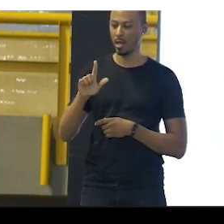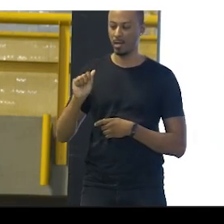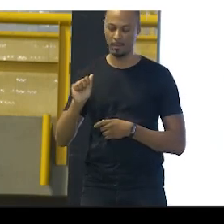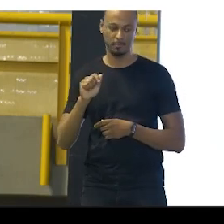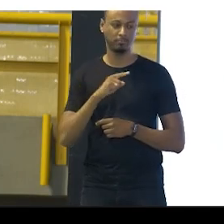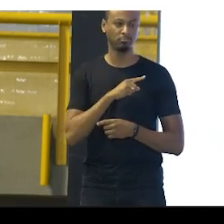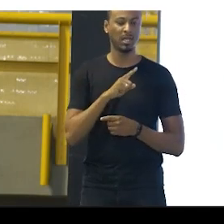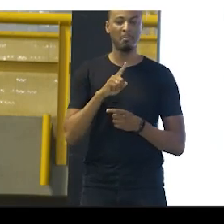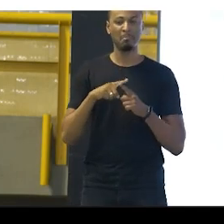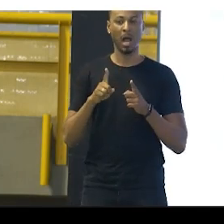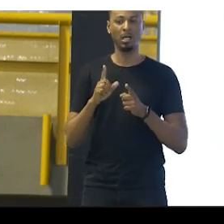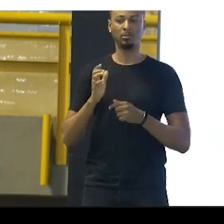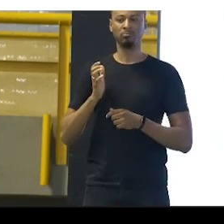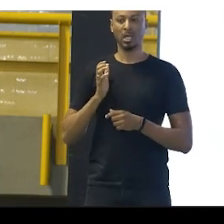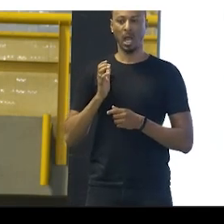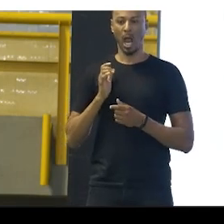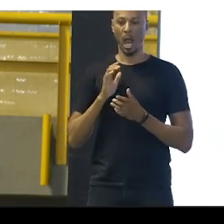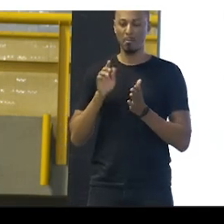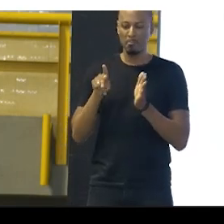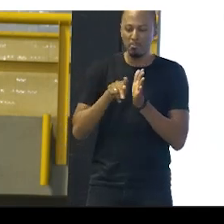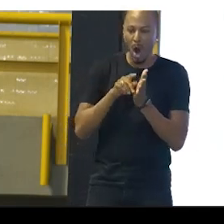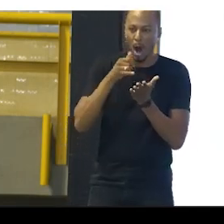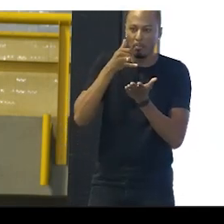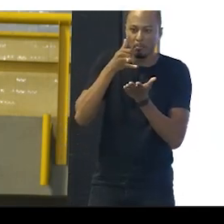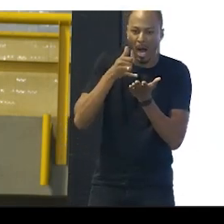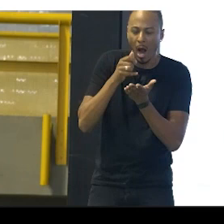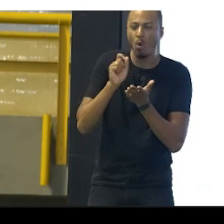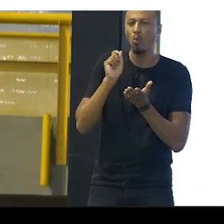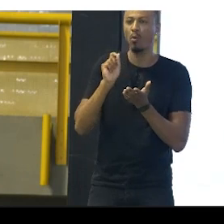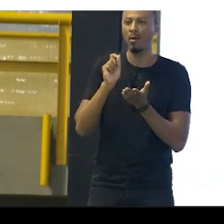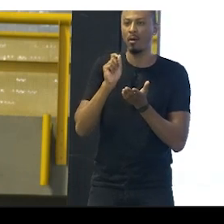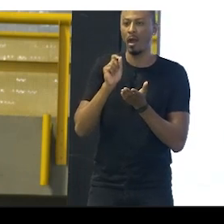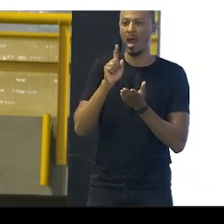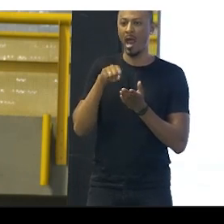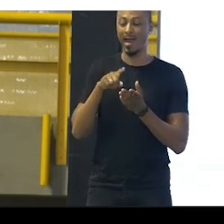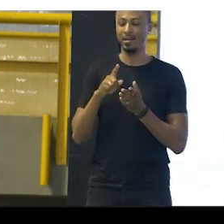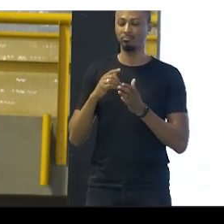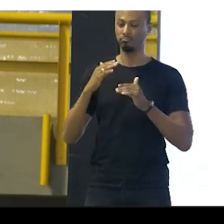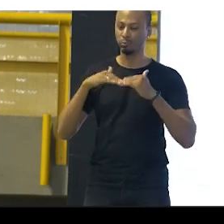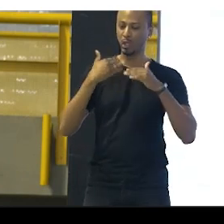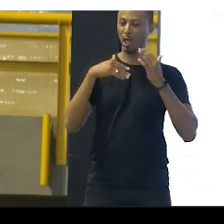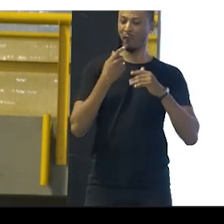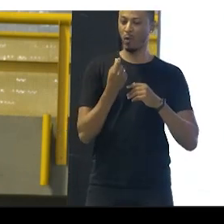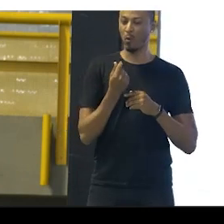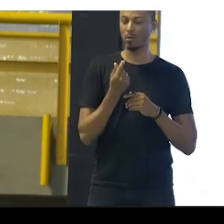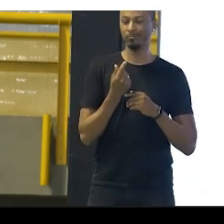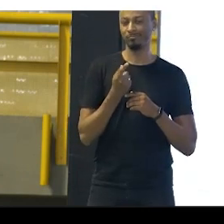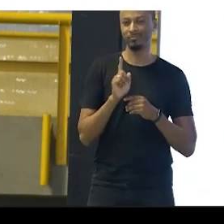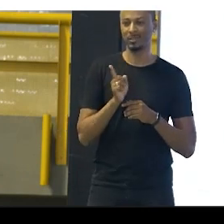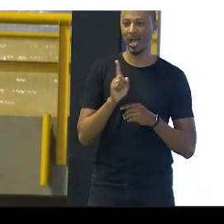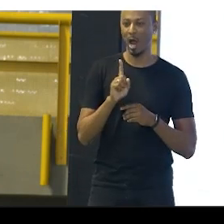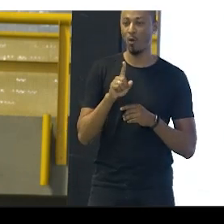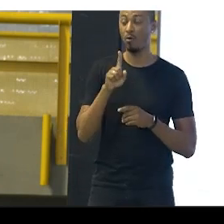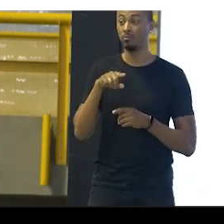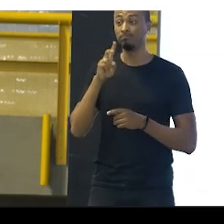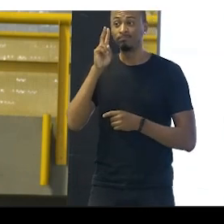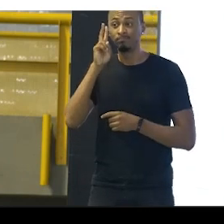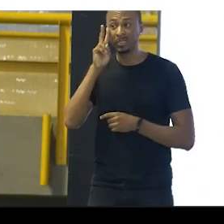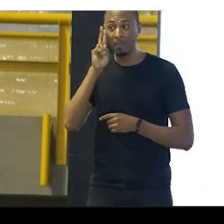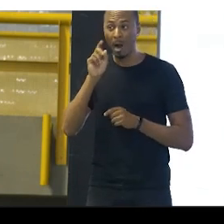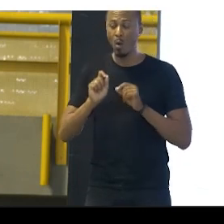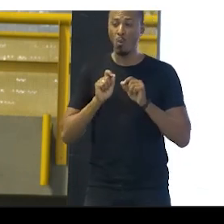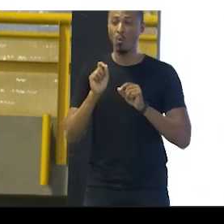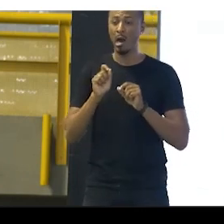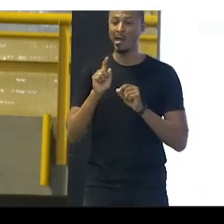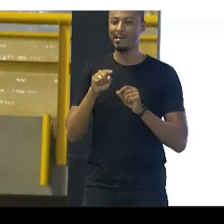é passaporte para garantir desenvolvimento econômico. Lembra sempre do seguinte, uma nação, ela